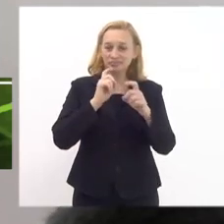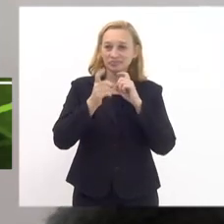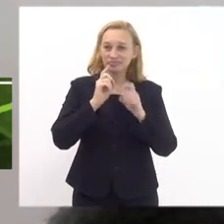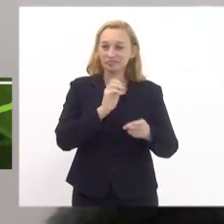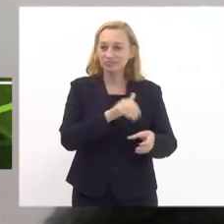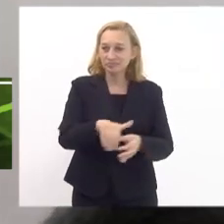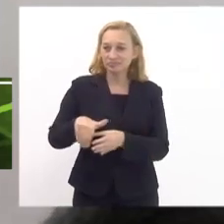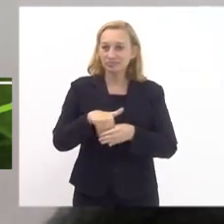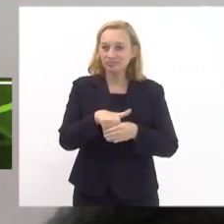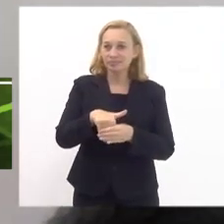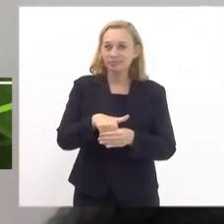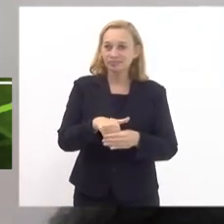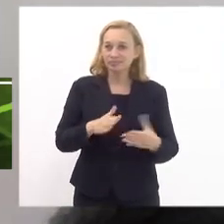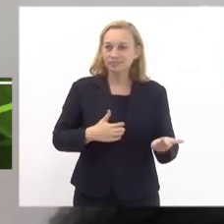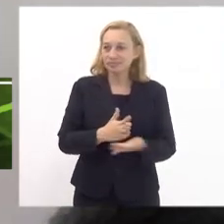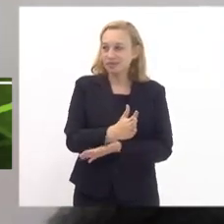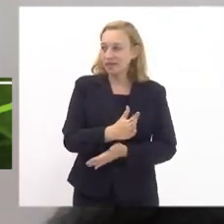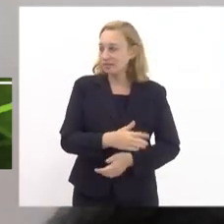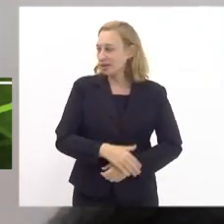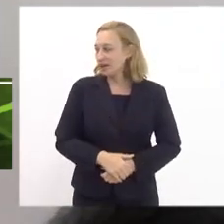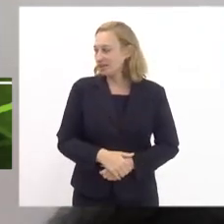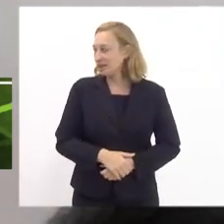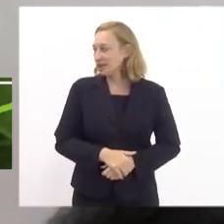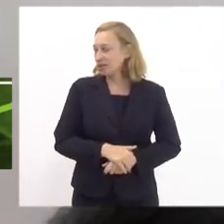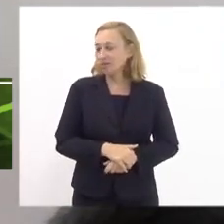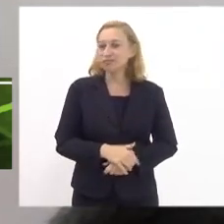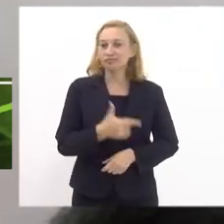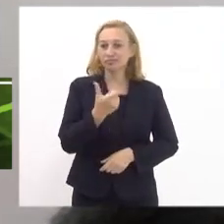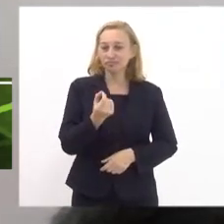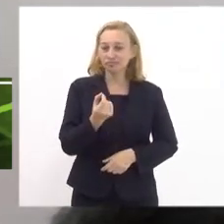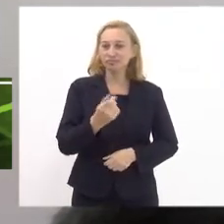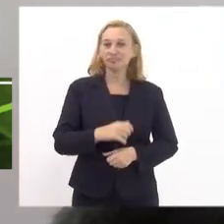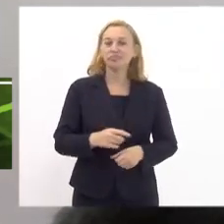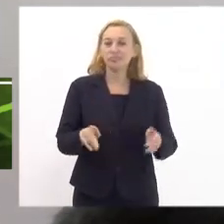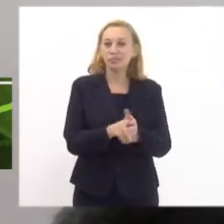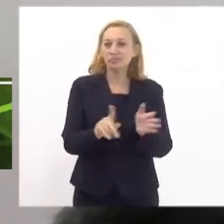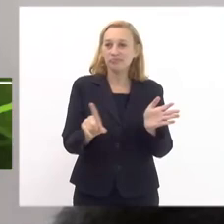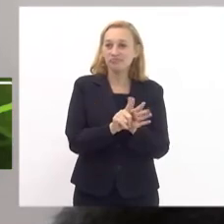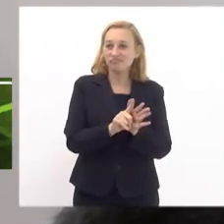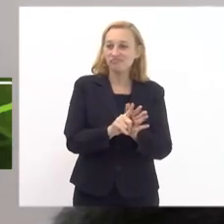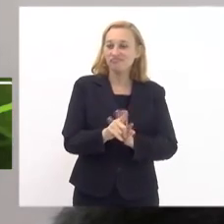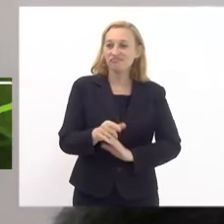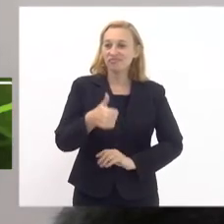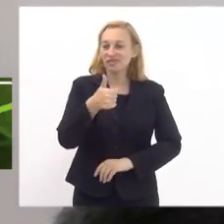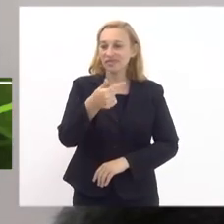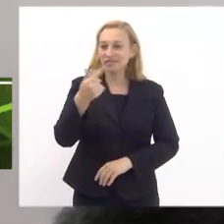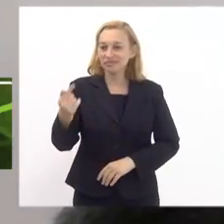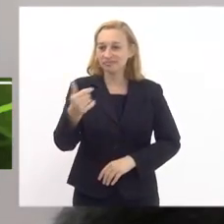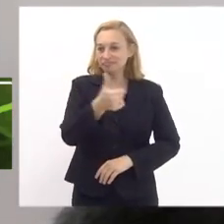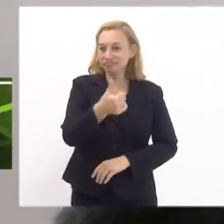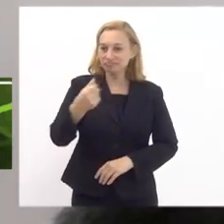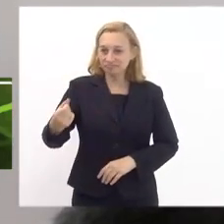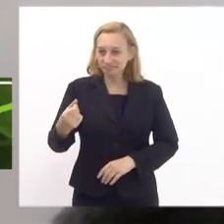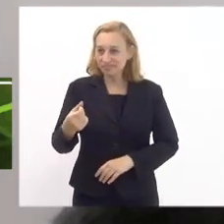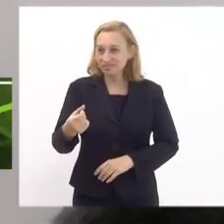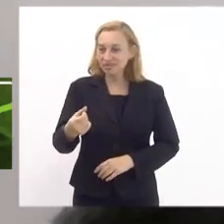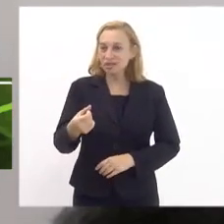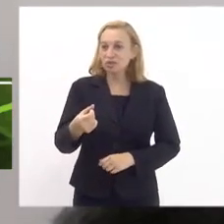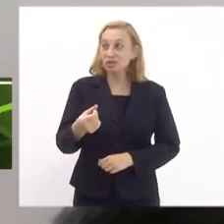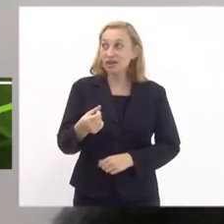e em votação. Aprovado. 20. Projeto de lei 3276-2020, autoria do deputado Alana